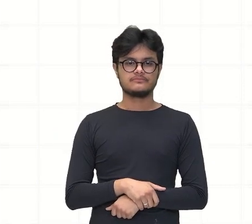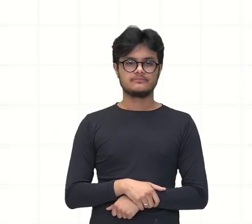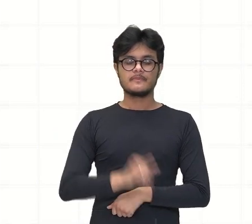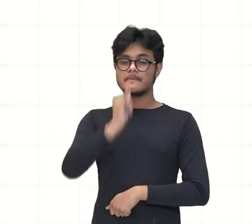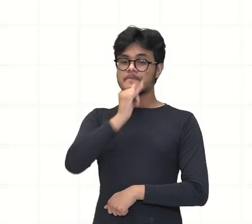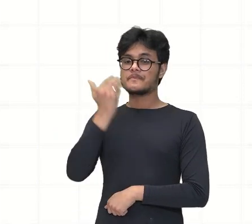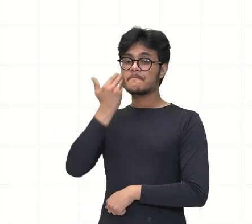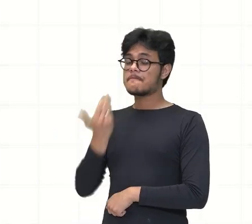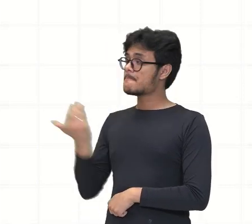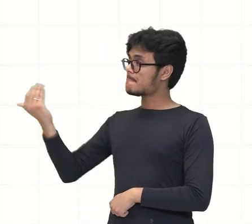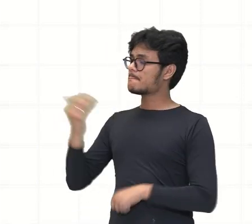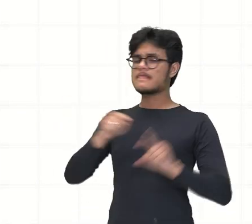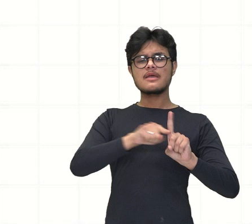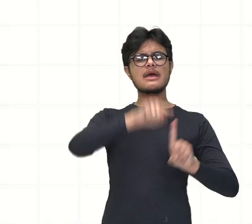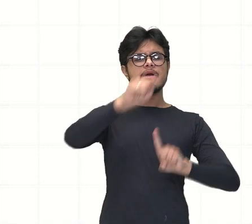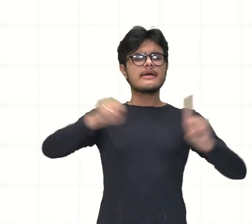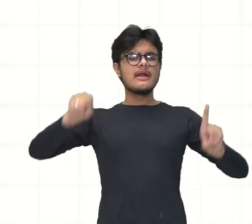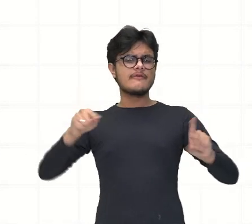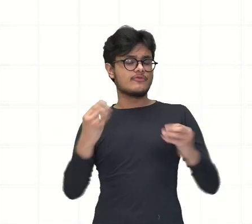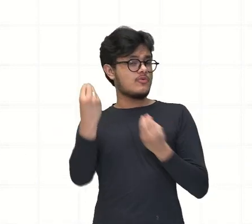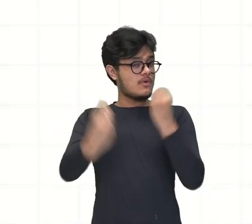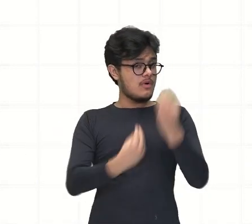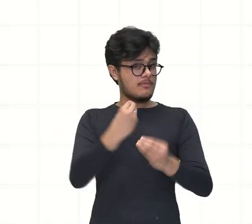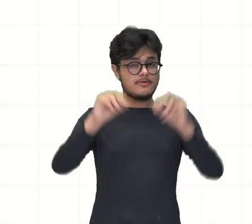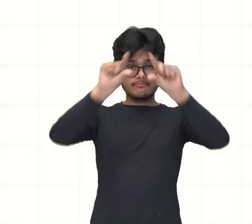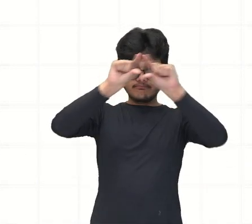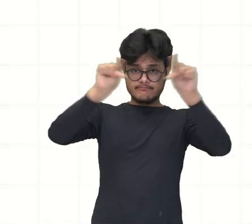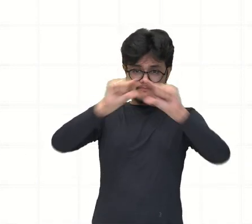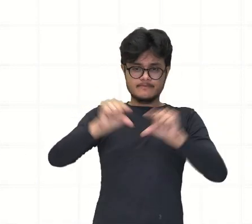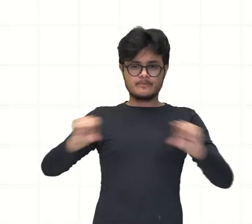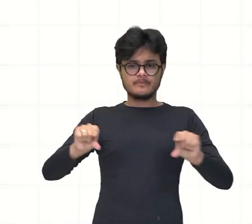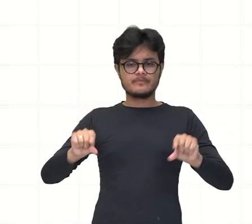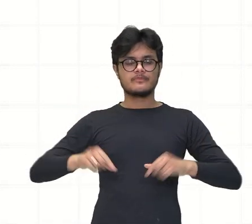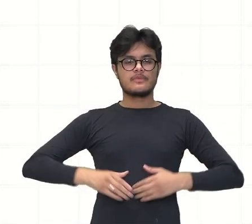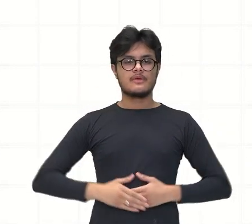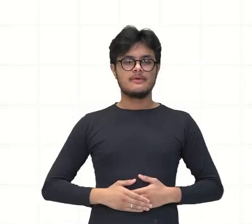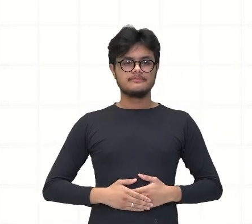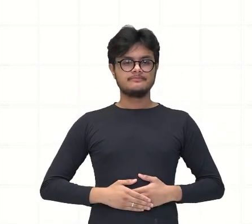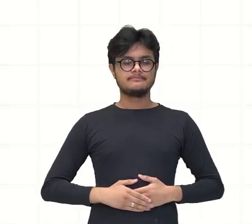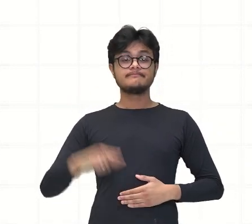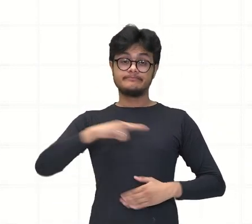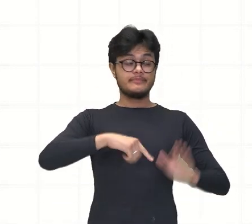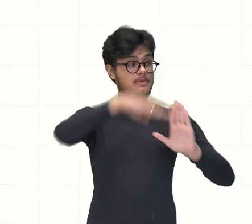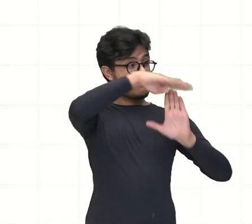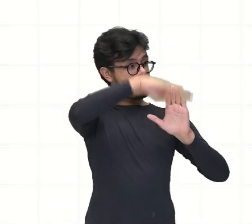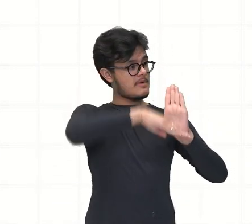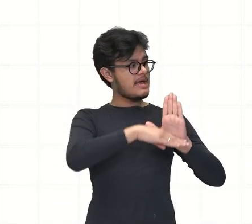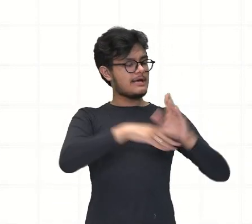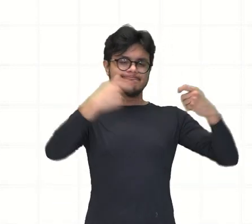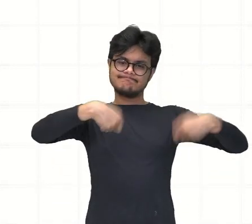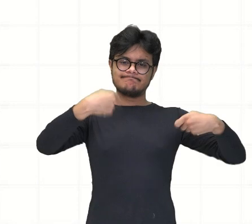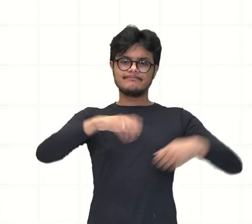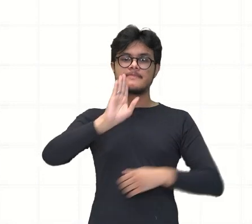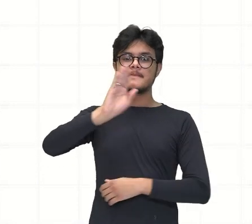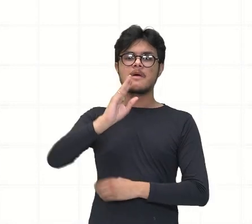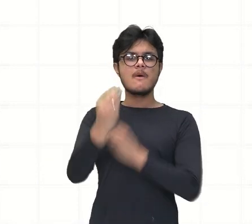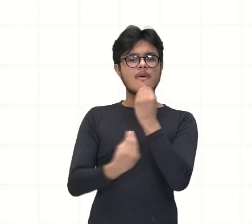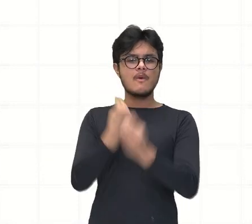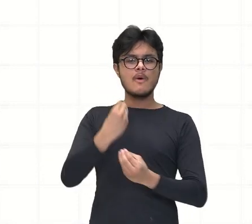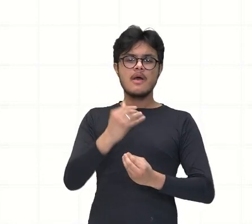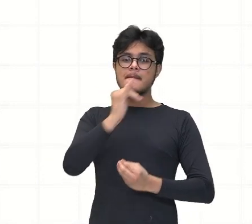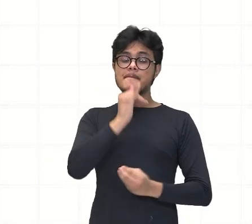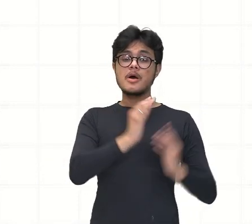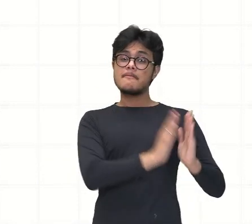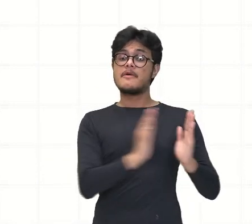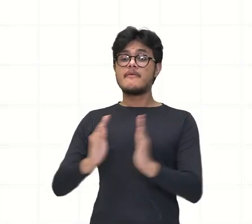Como construir um gráfico de coluna? Então, a primeira coisa que eu tenho que escolher, né, é qual do tipo de